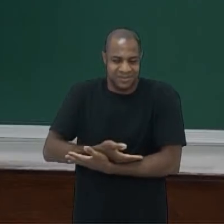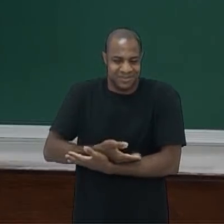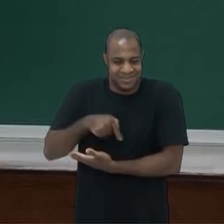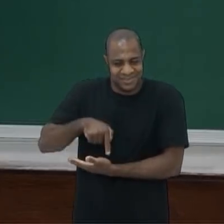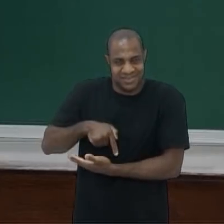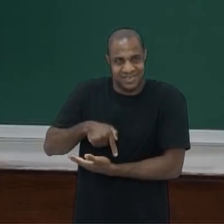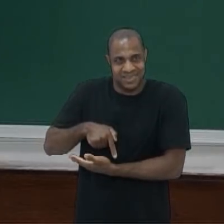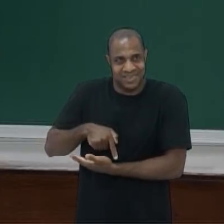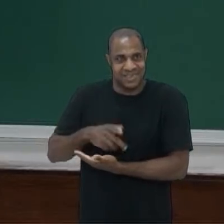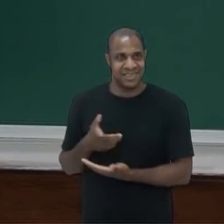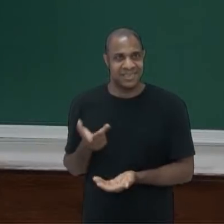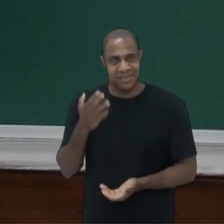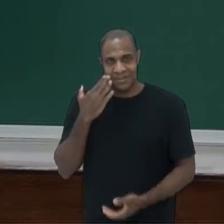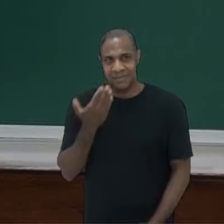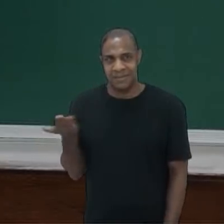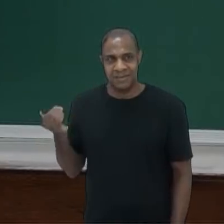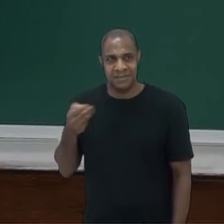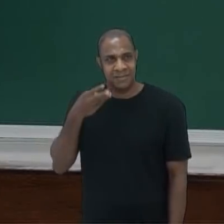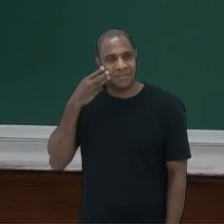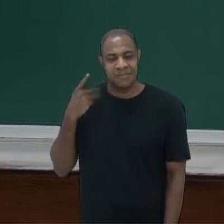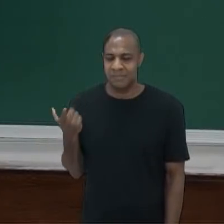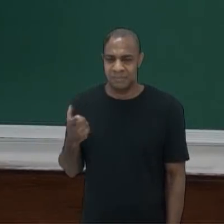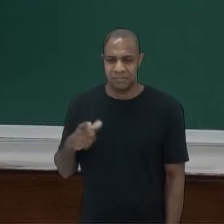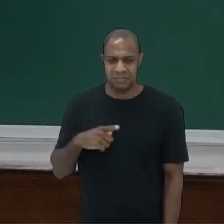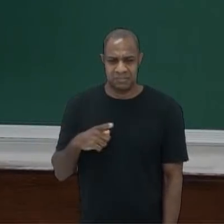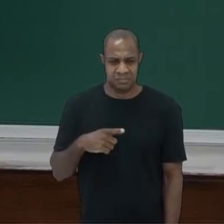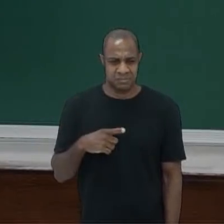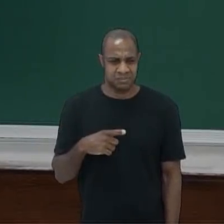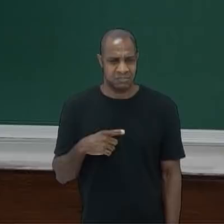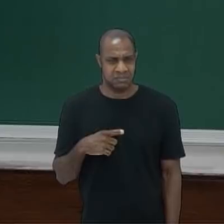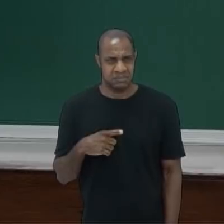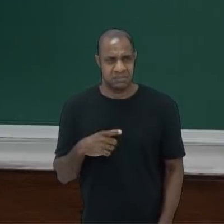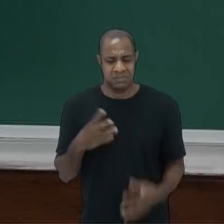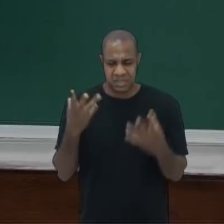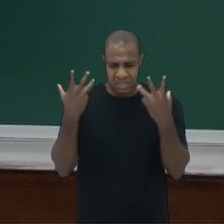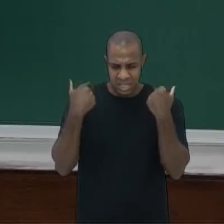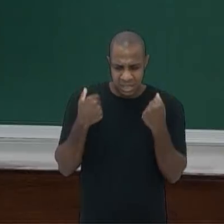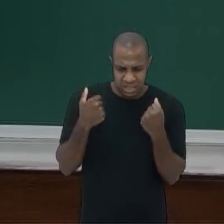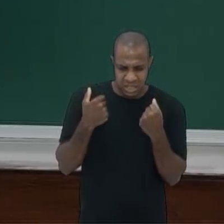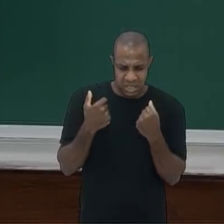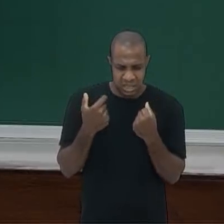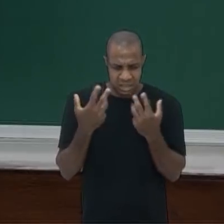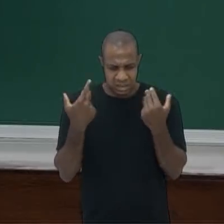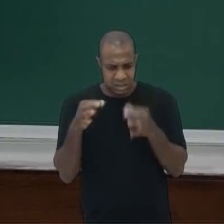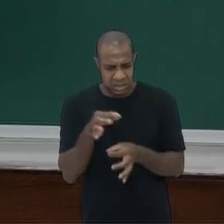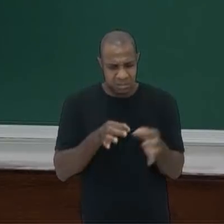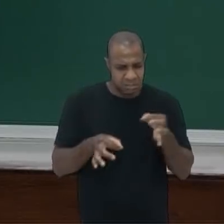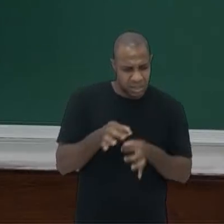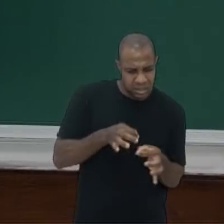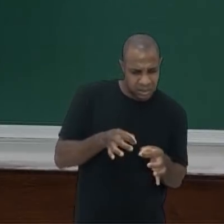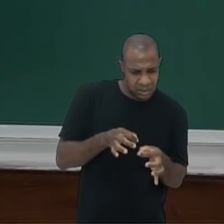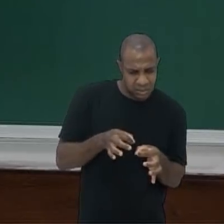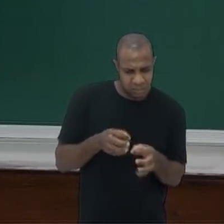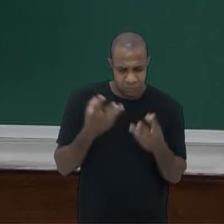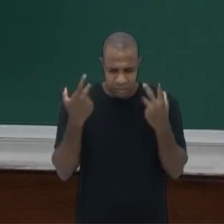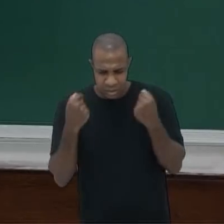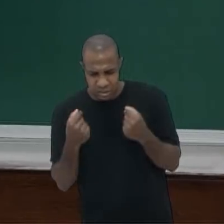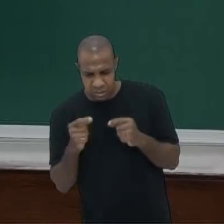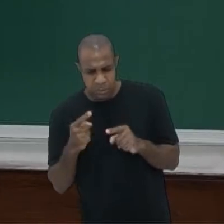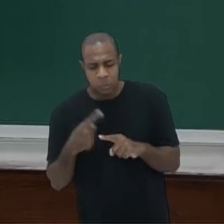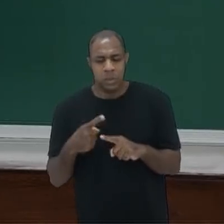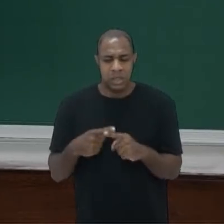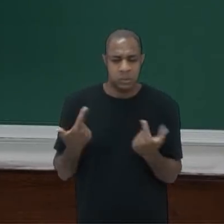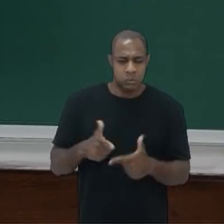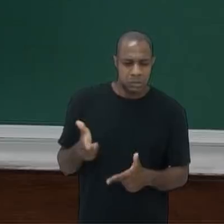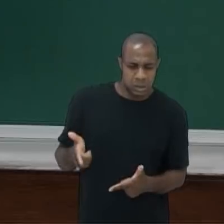estimação. Será que eles têm o quê? Células animais? Mas por que eles não têm células vegetais? Então, eu vou dar um tempinho para vocês pensarem em todas